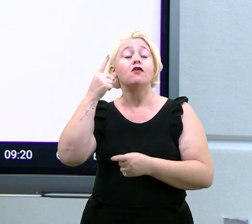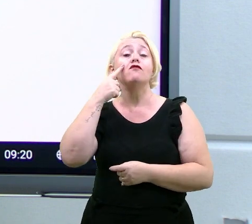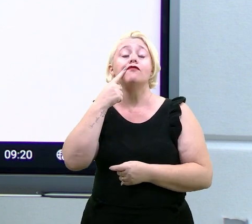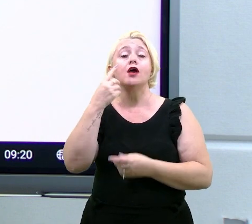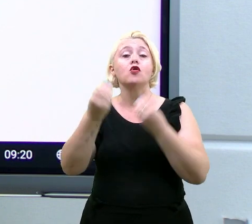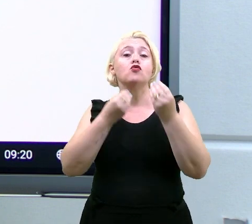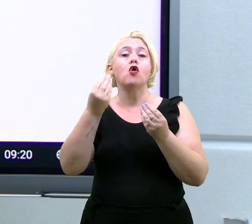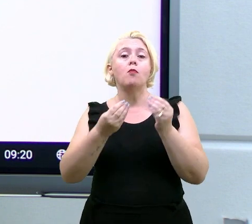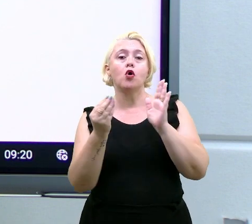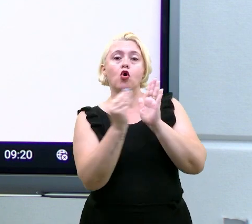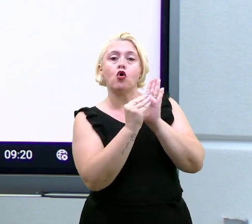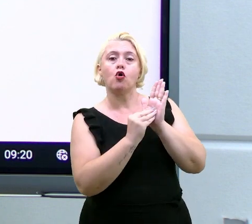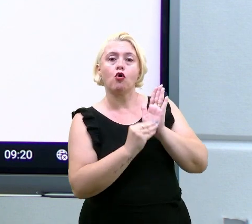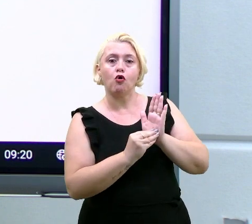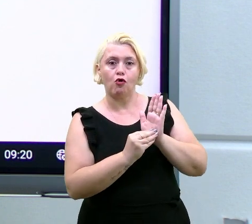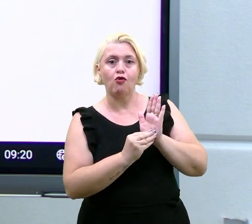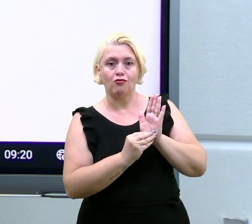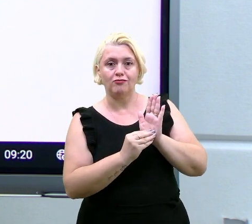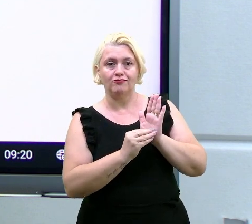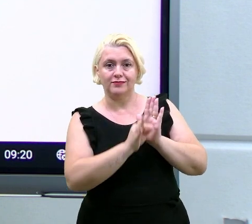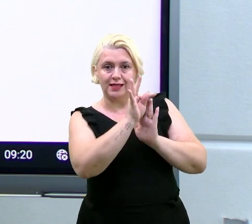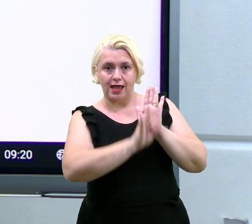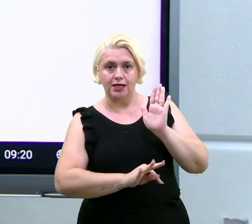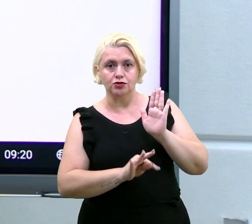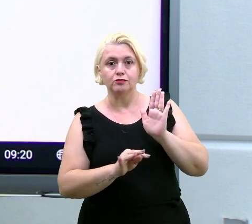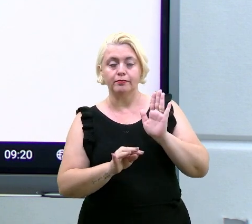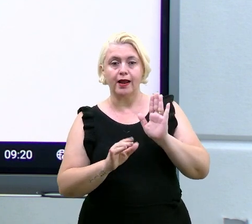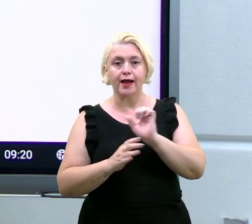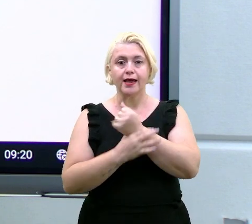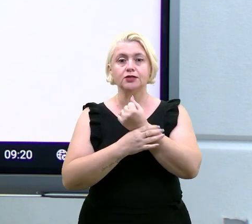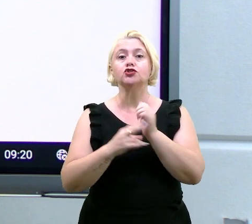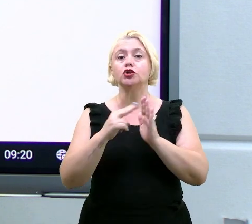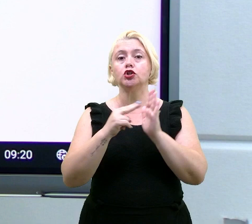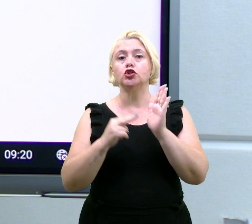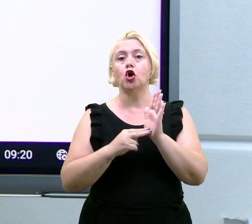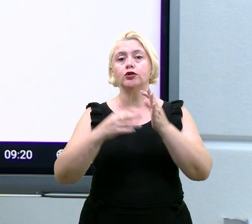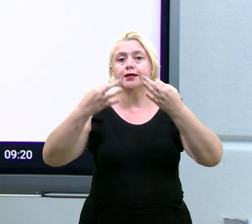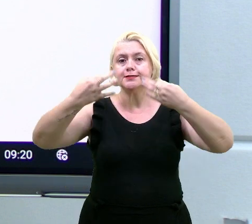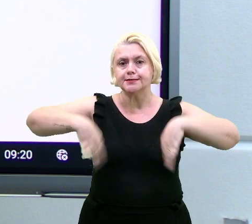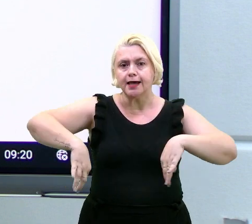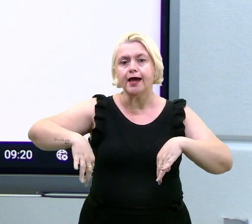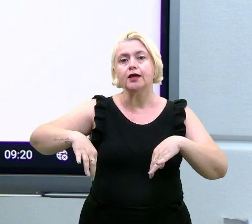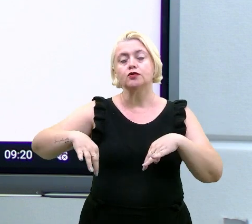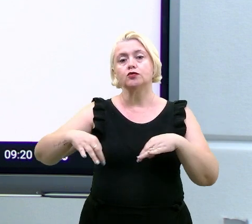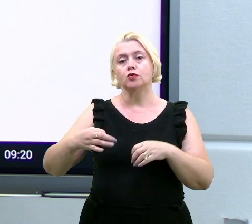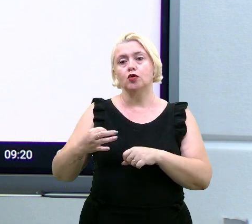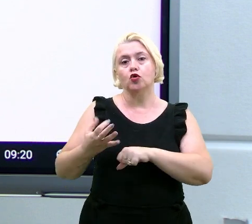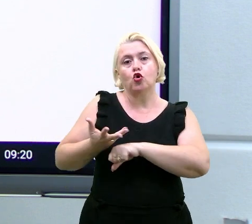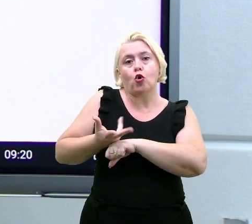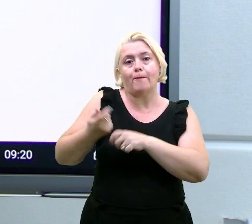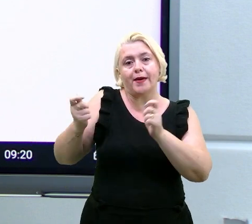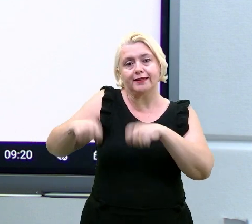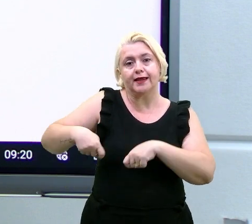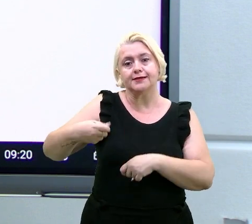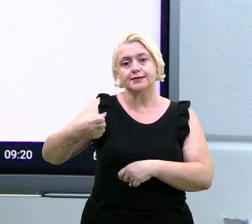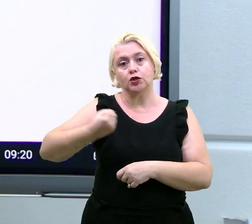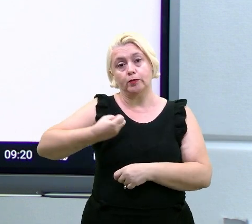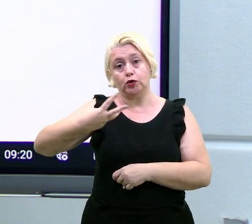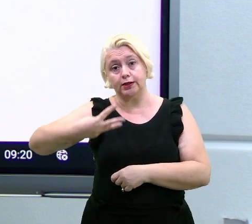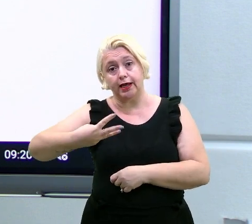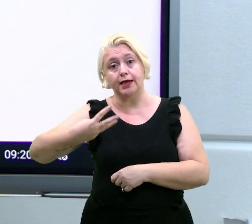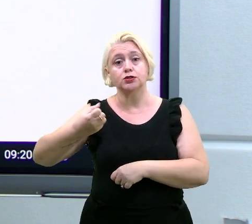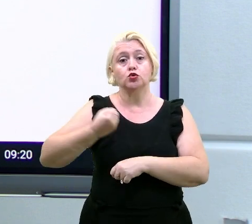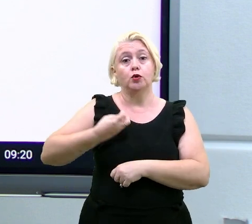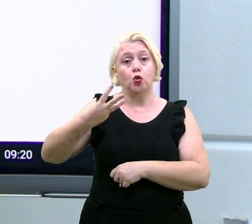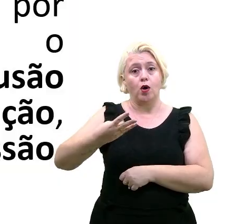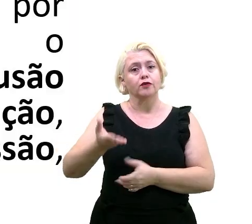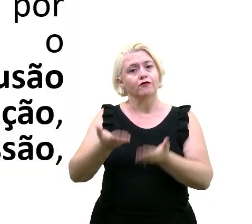elementos que vão garantir a sua nota na competência três na competência quatro principalmente me acompanha